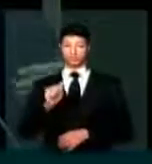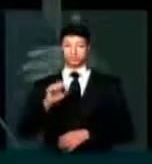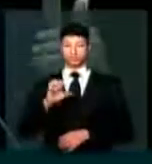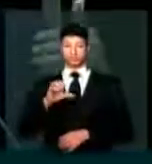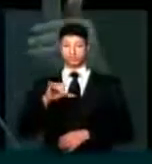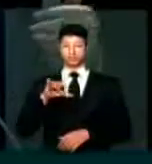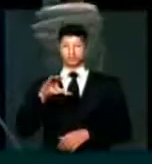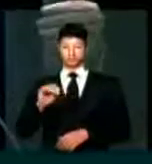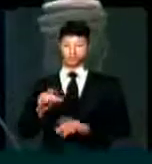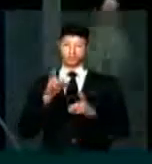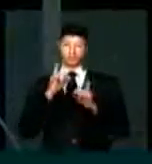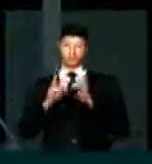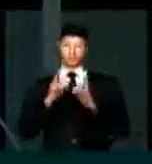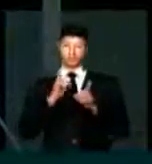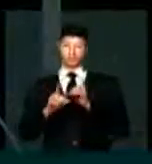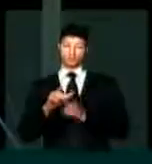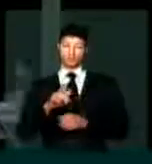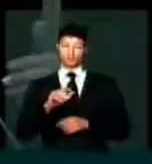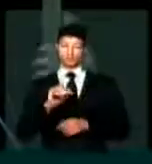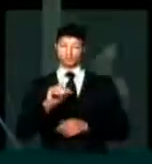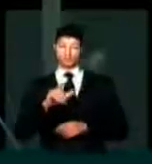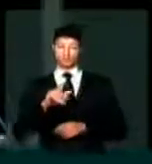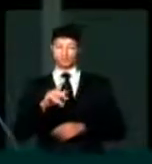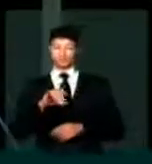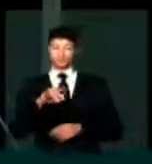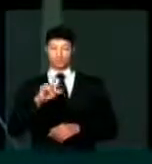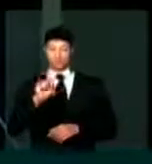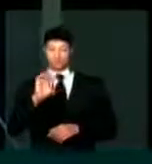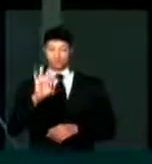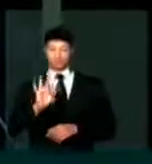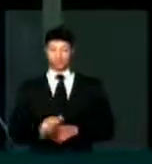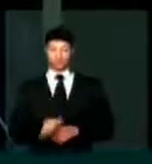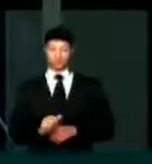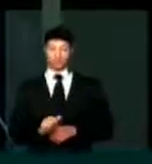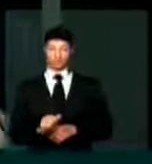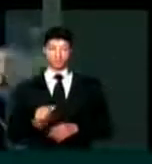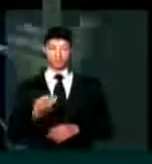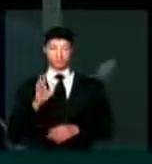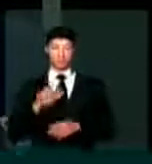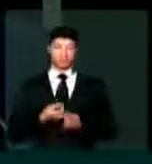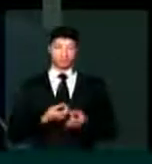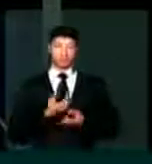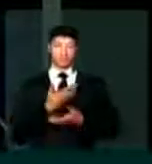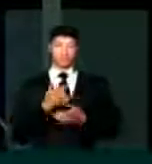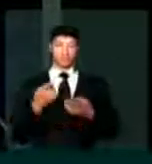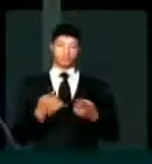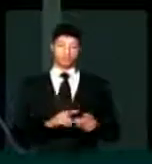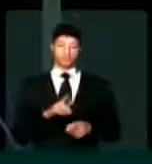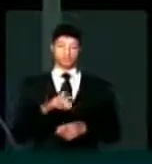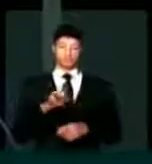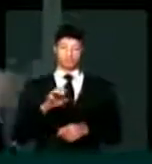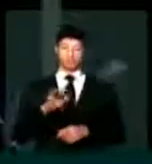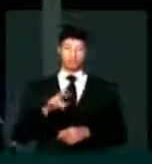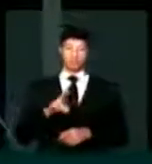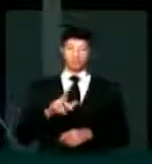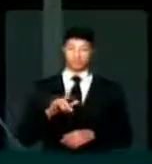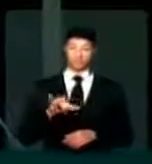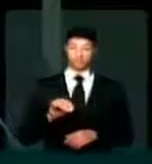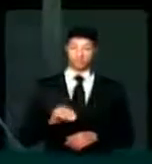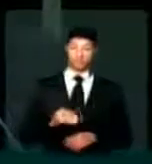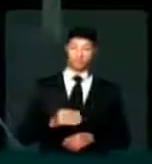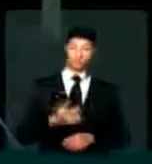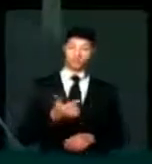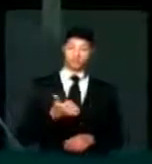aventura e a esse discurso golpista, que já inspirou a reação contra Getúlio em 54, o golpe